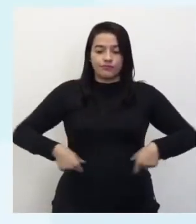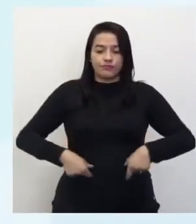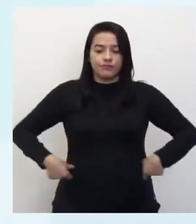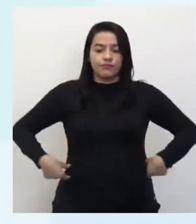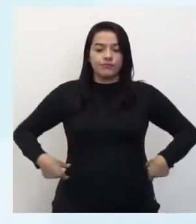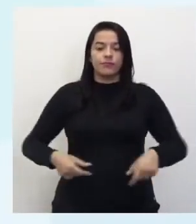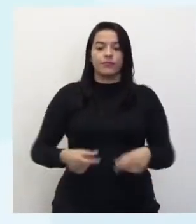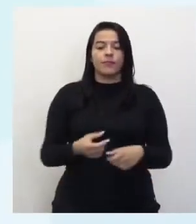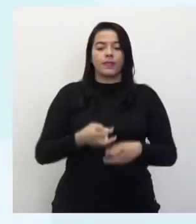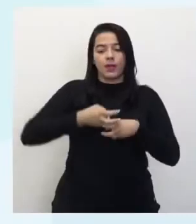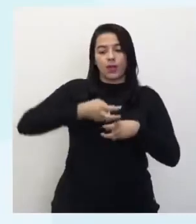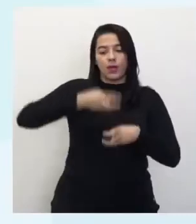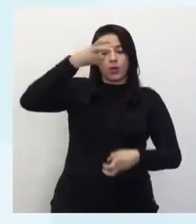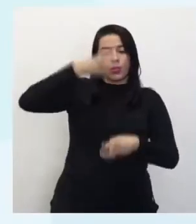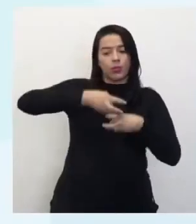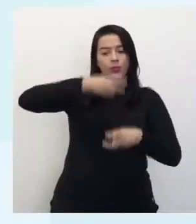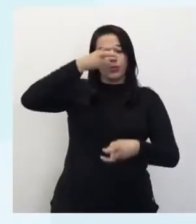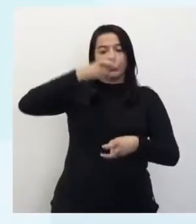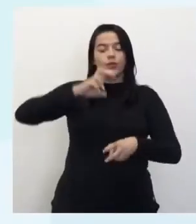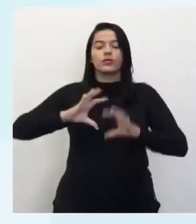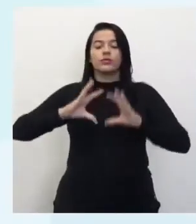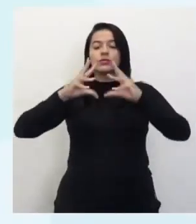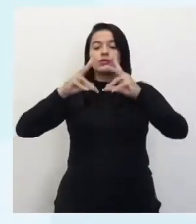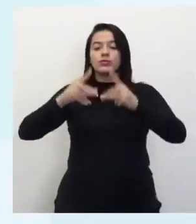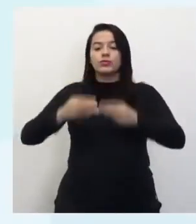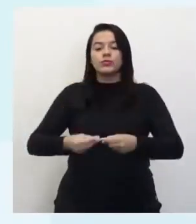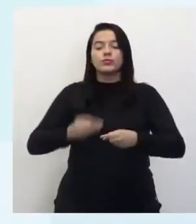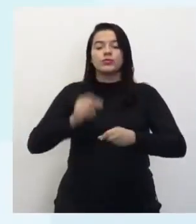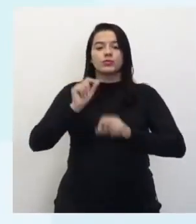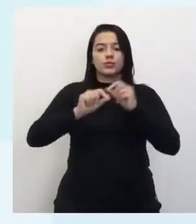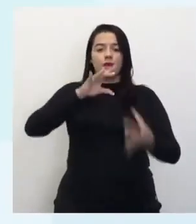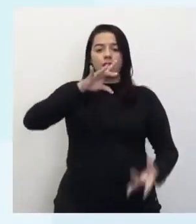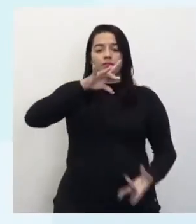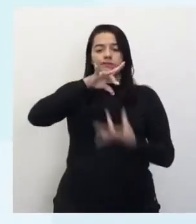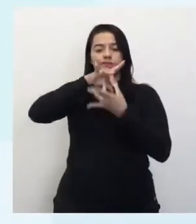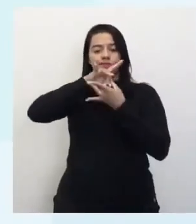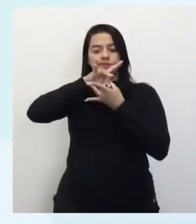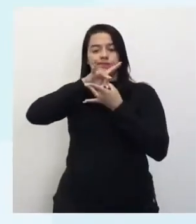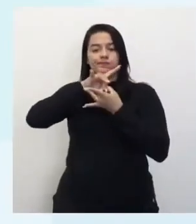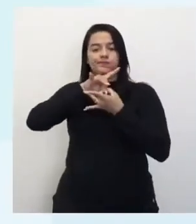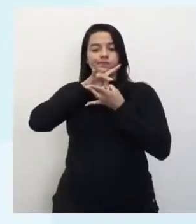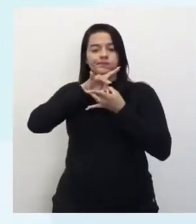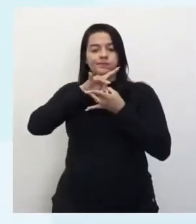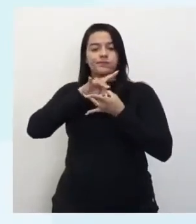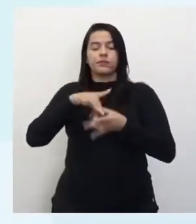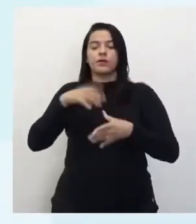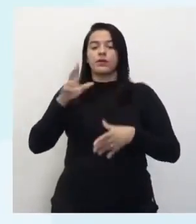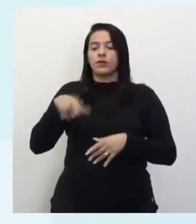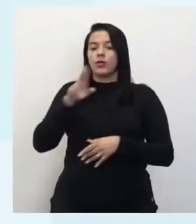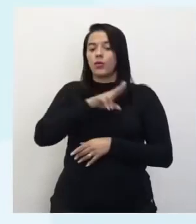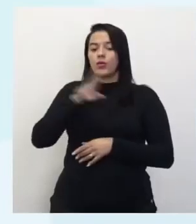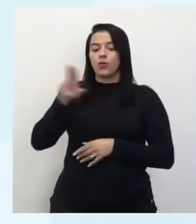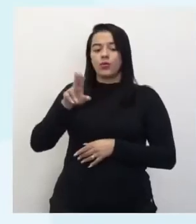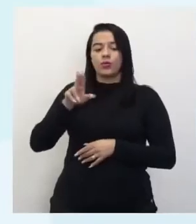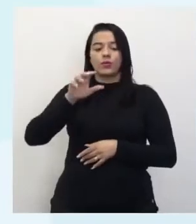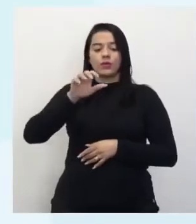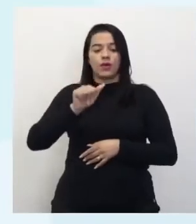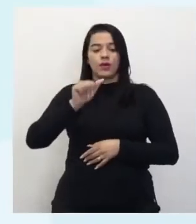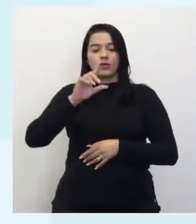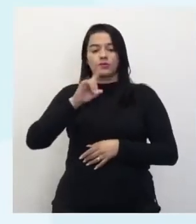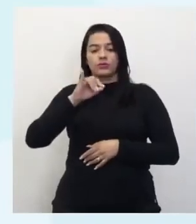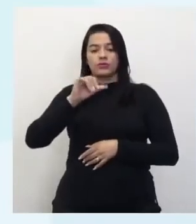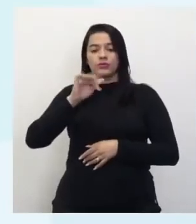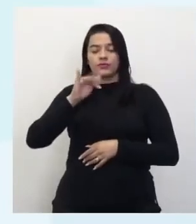e a cintura pélvica, tudo isso aí forma um eixo. A gente fala que esse é o esqueleto axial,